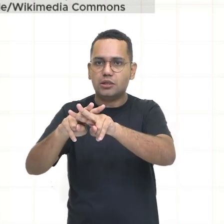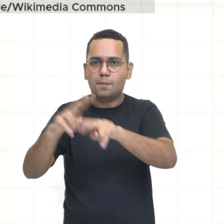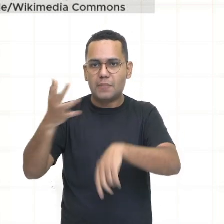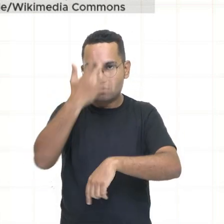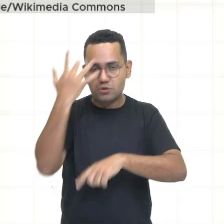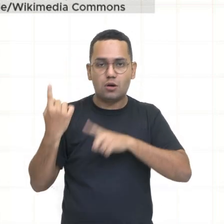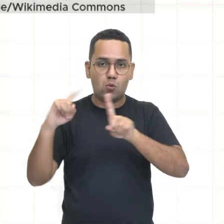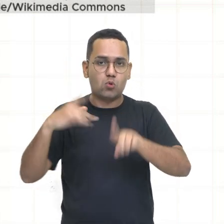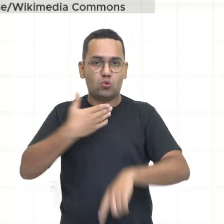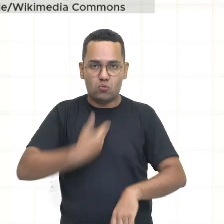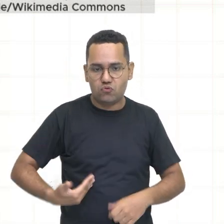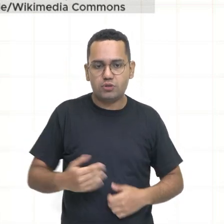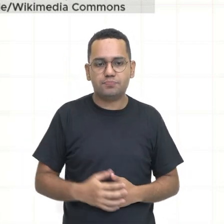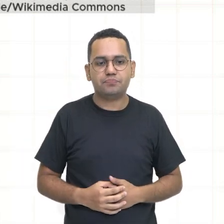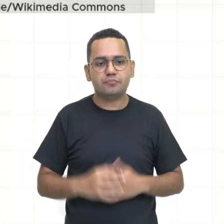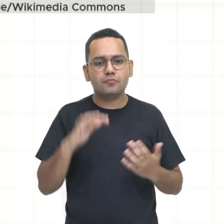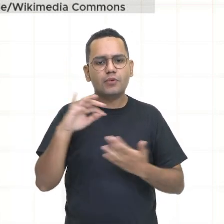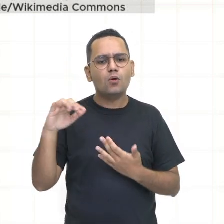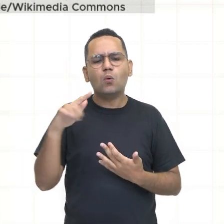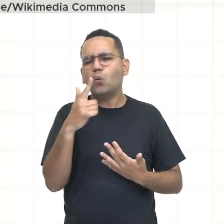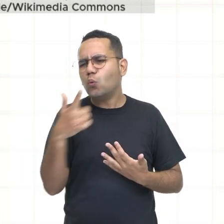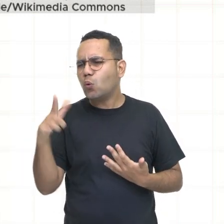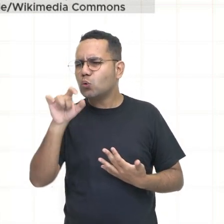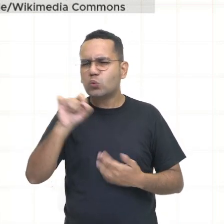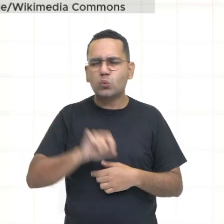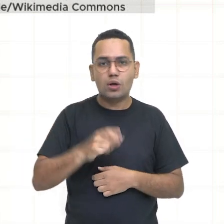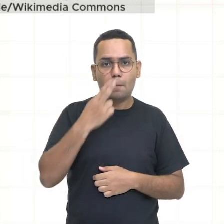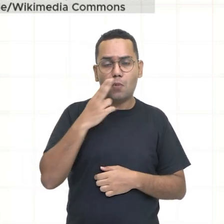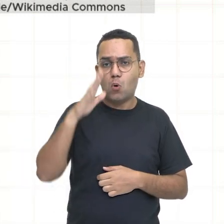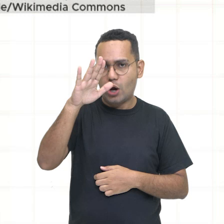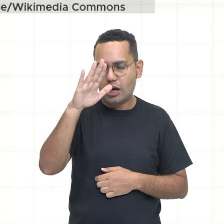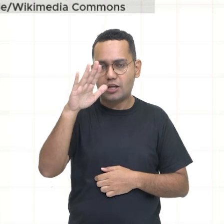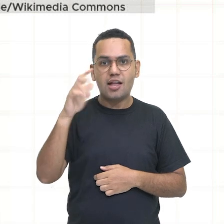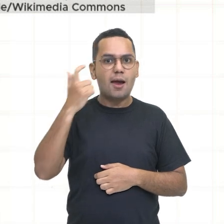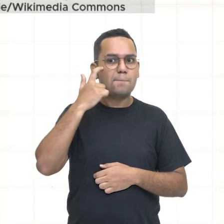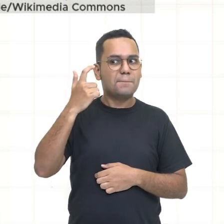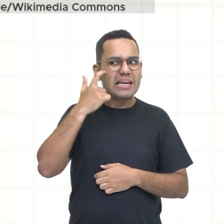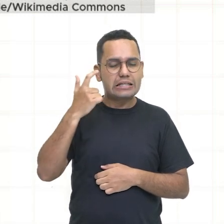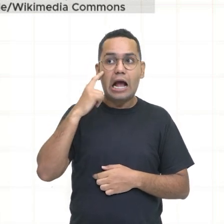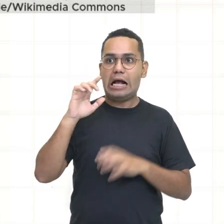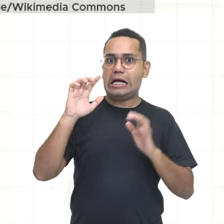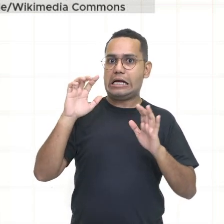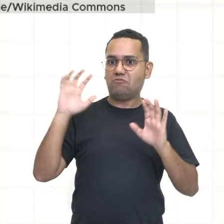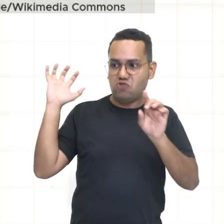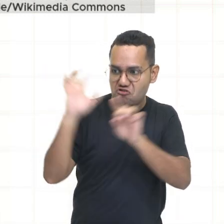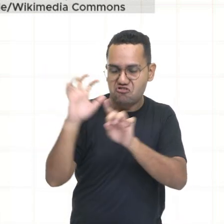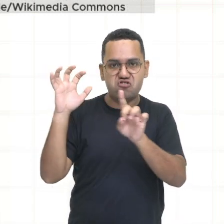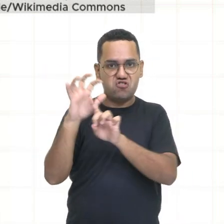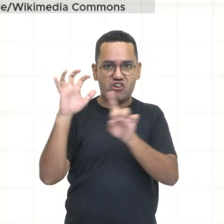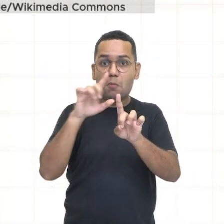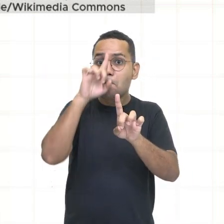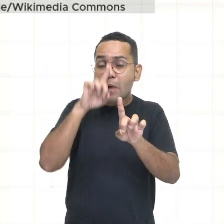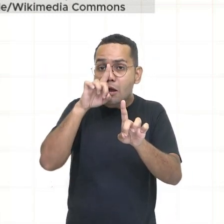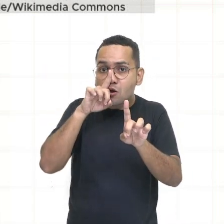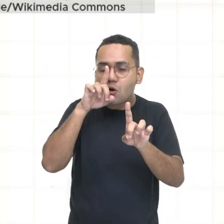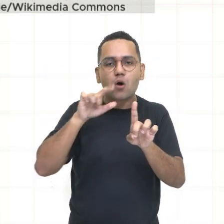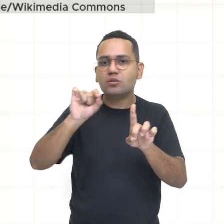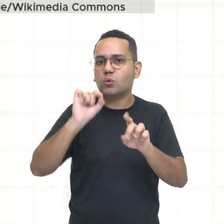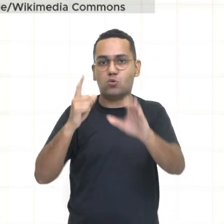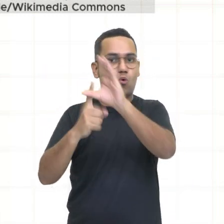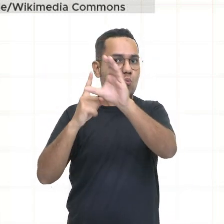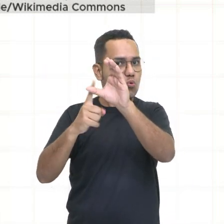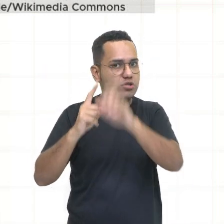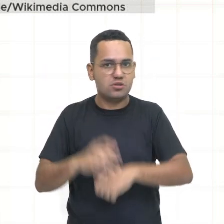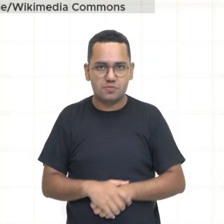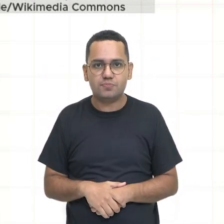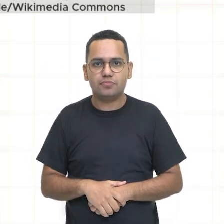o Hitler ele vai associar esse incêndio a um ataque comunista e vai justificar justamente o quê? A suspensão